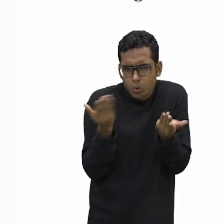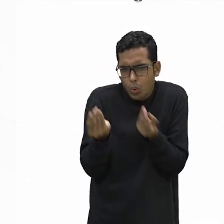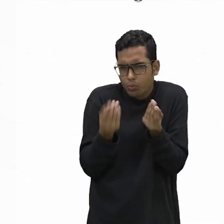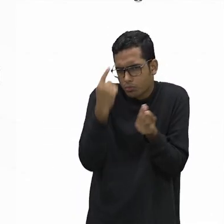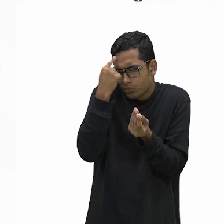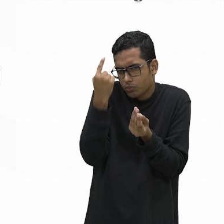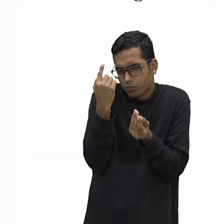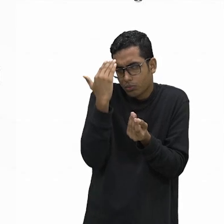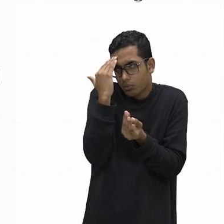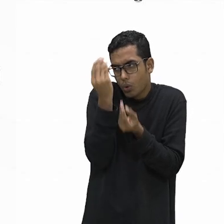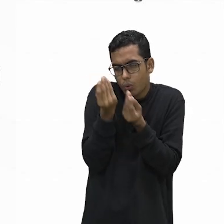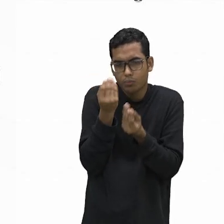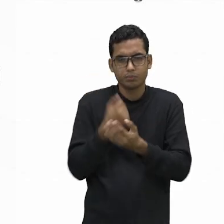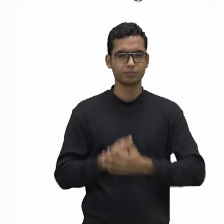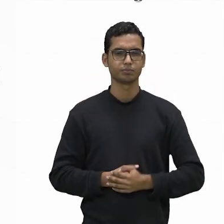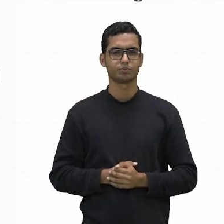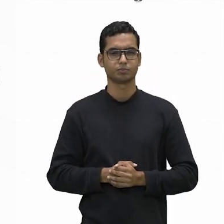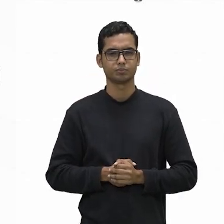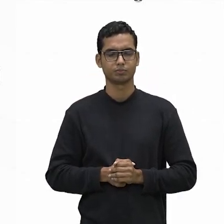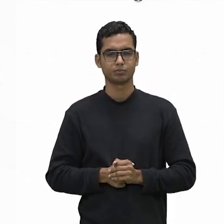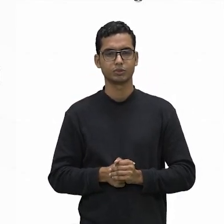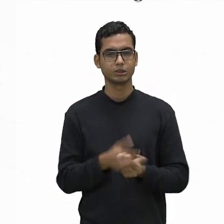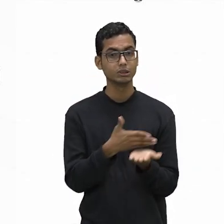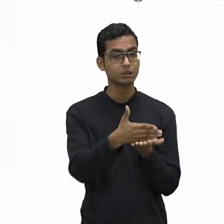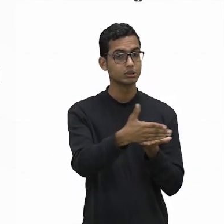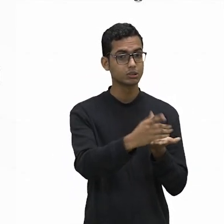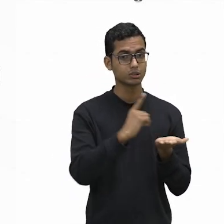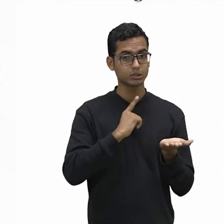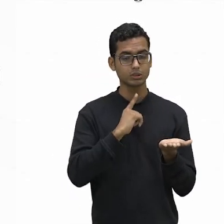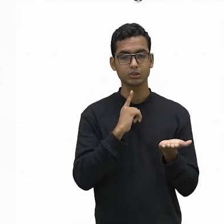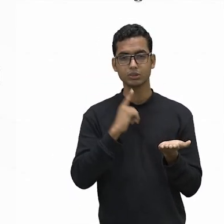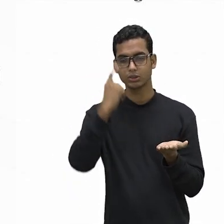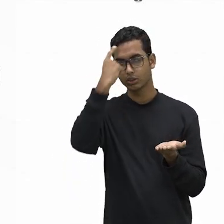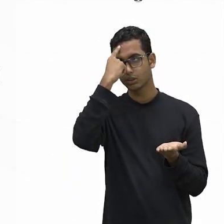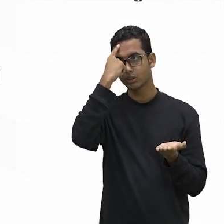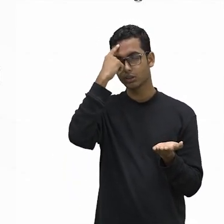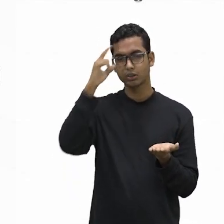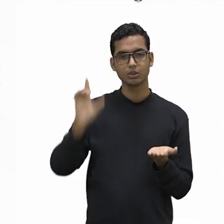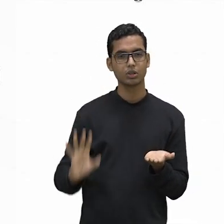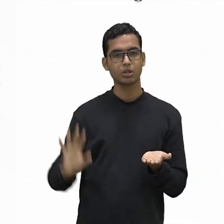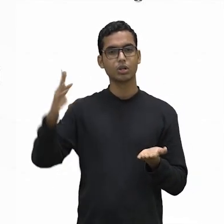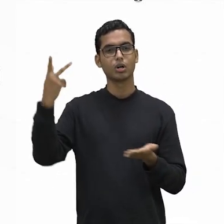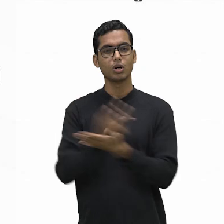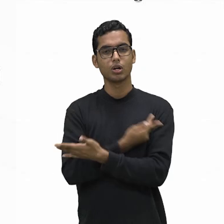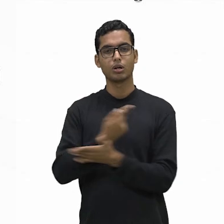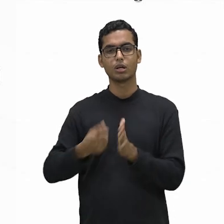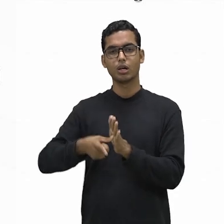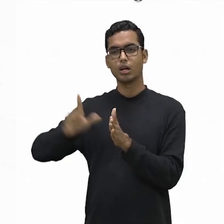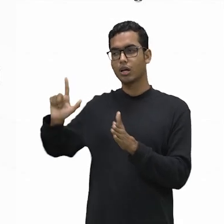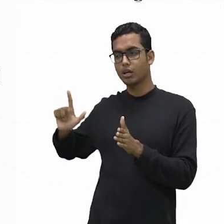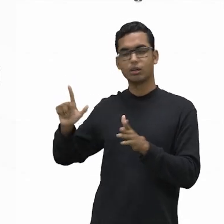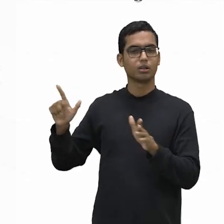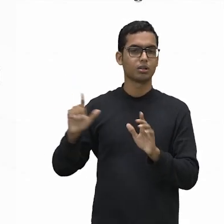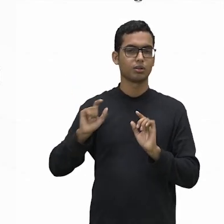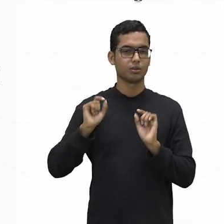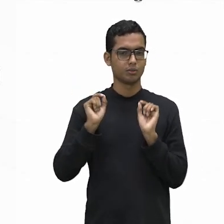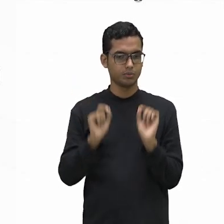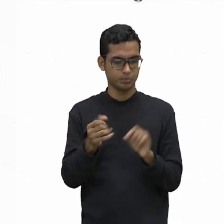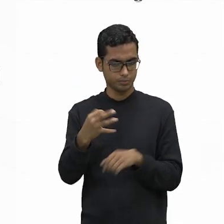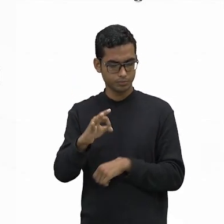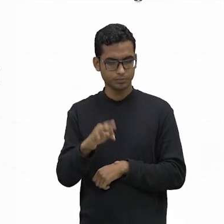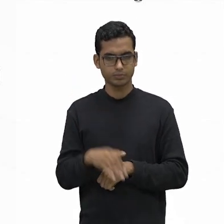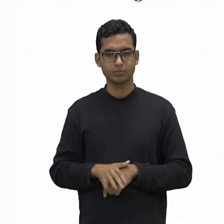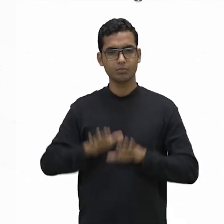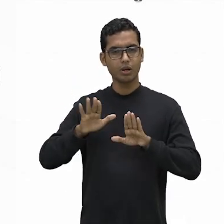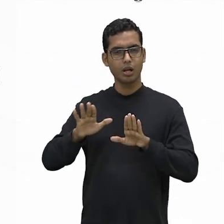intuitivamente? Se algo teve um início, tendemos a pensar que haveria uma situação anterior, mas no caso não poderia